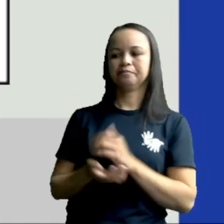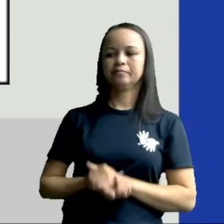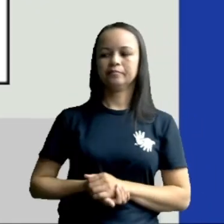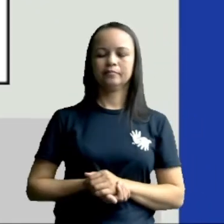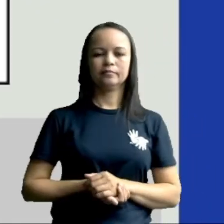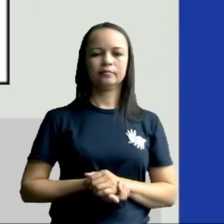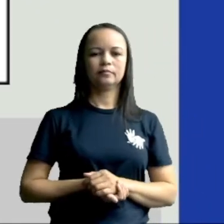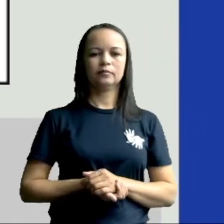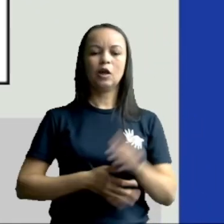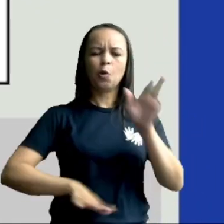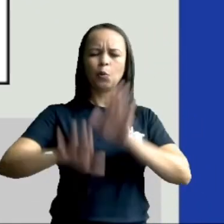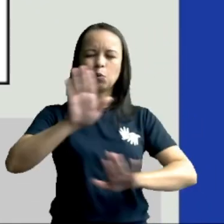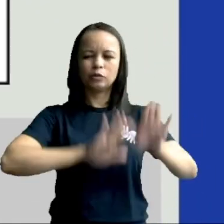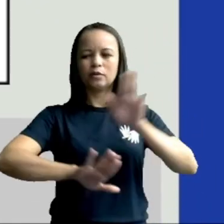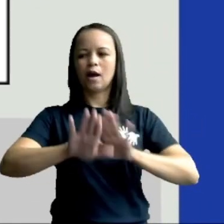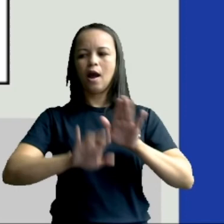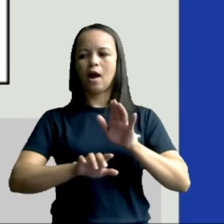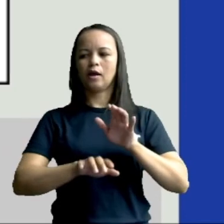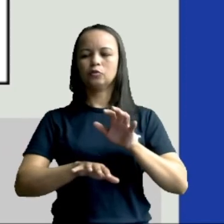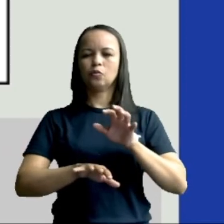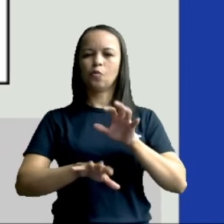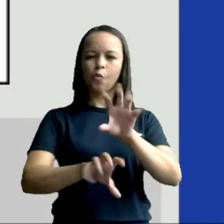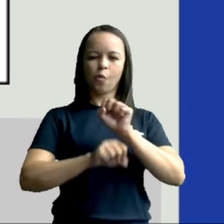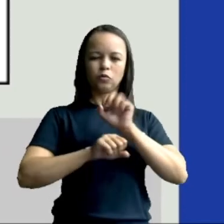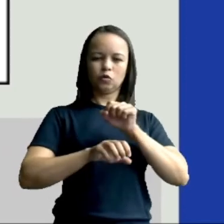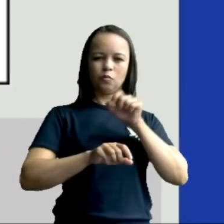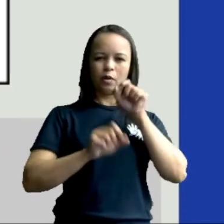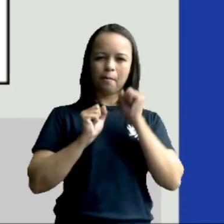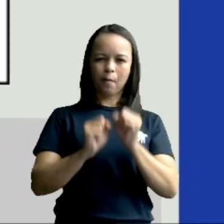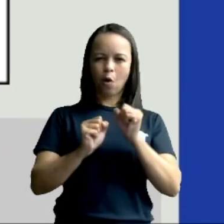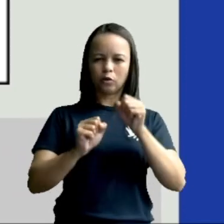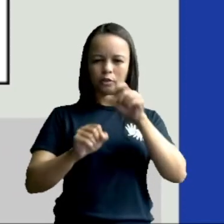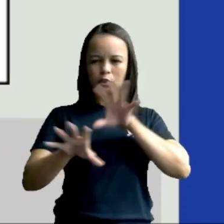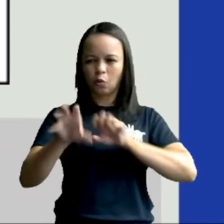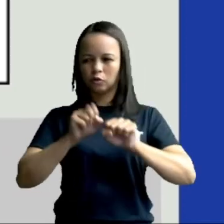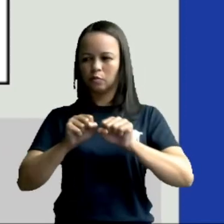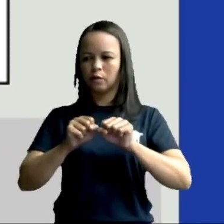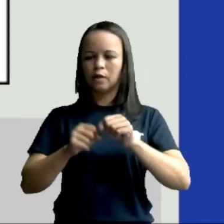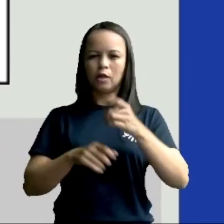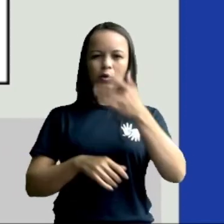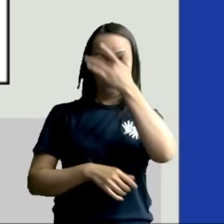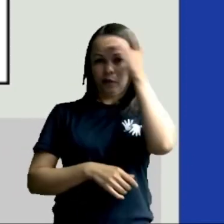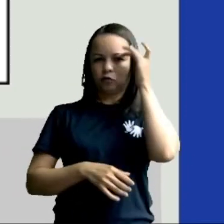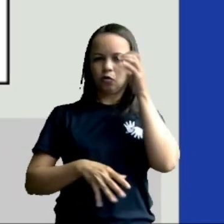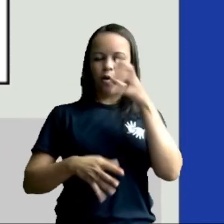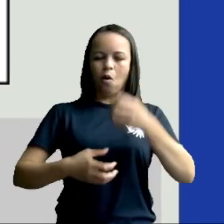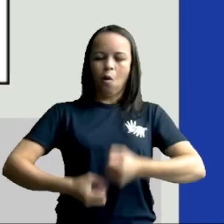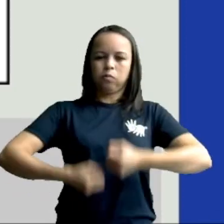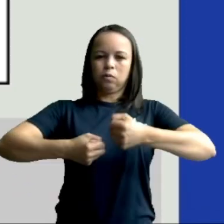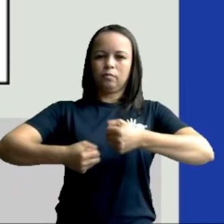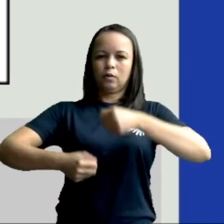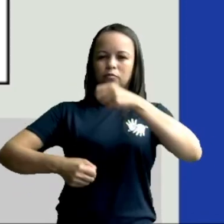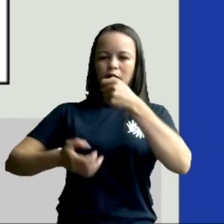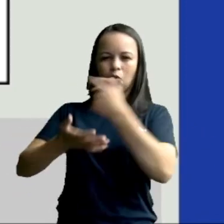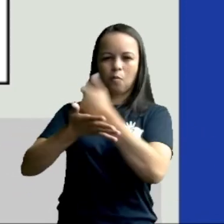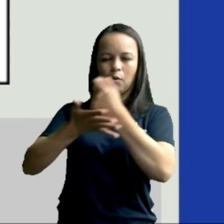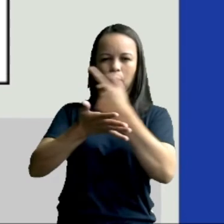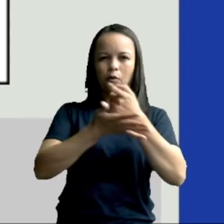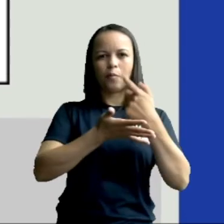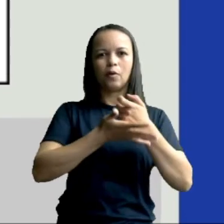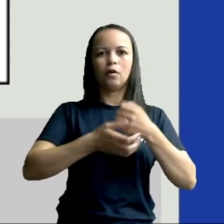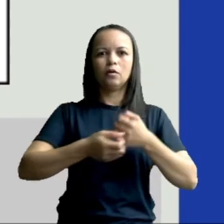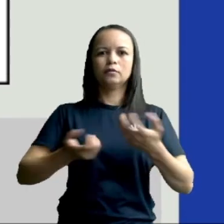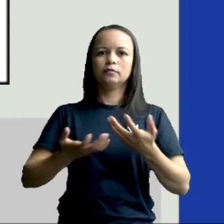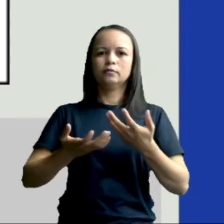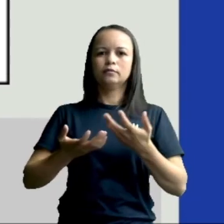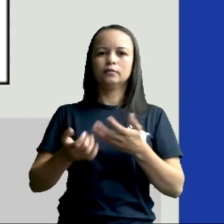Cuidado, ou o consumo pode te consumir. Olha aí, uma pessoa abarrotada de sacolas. Temos que ter cuidado,